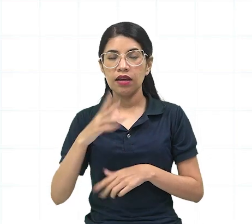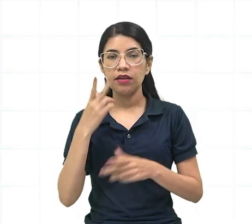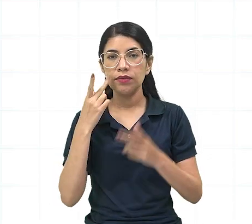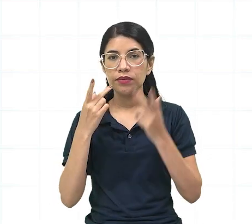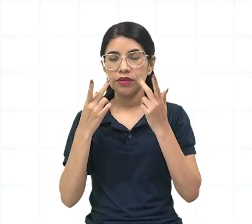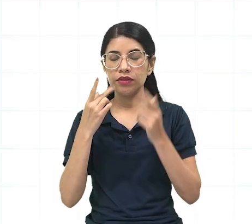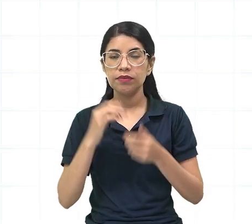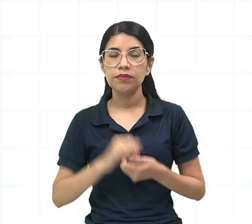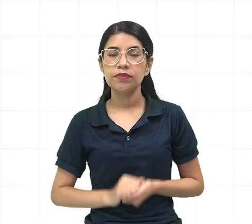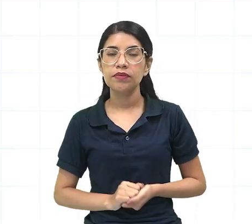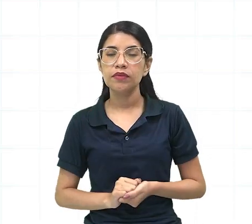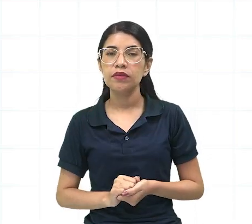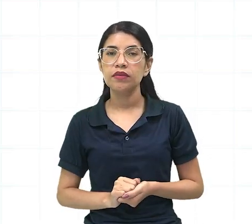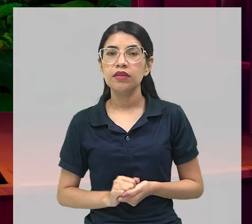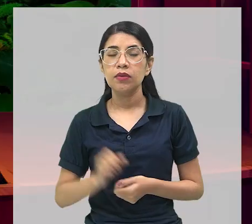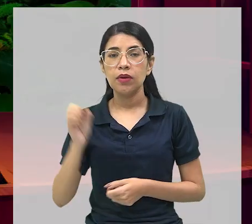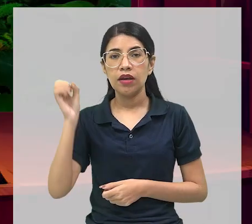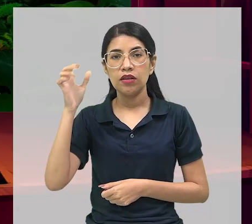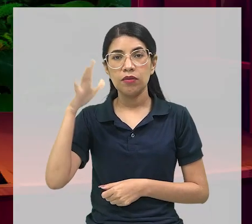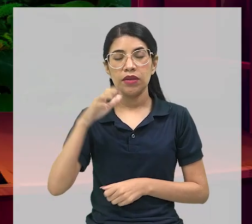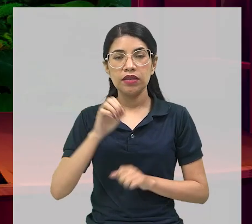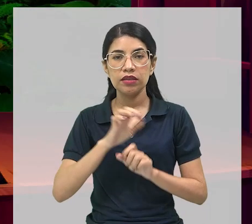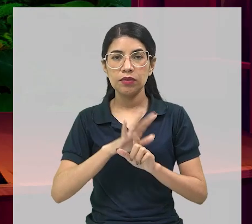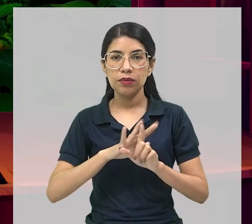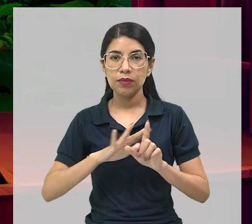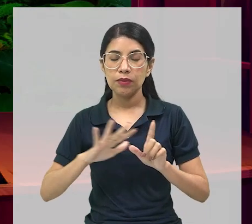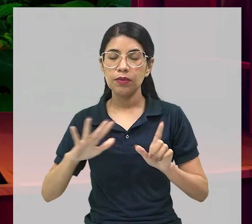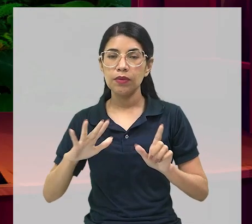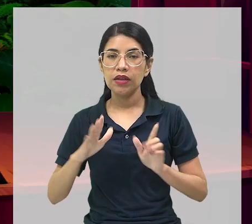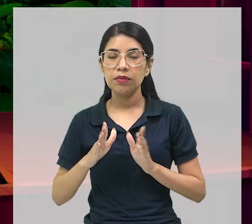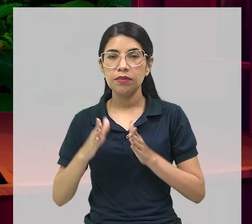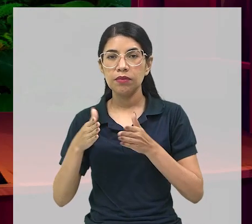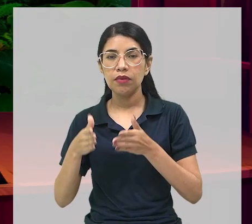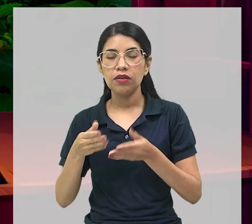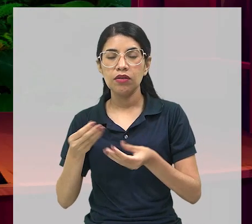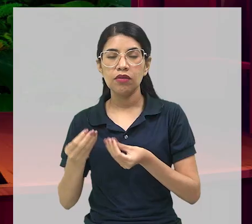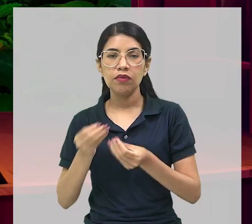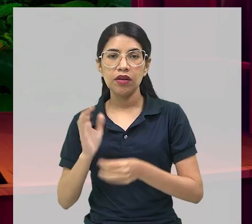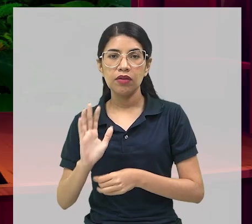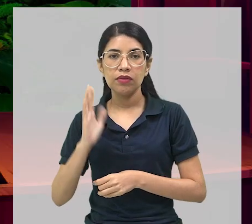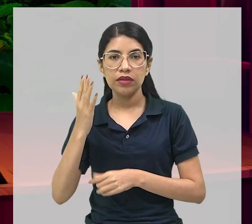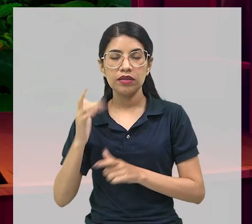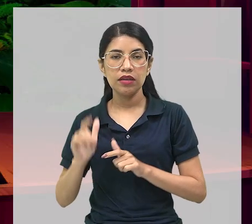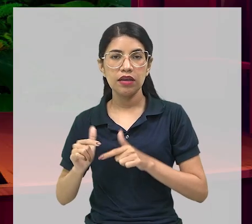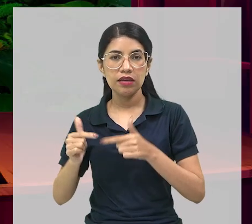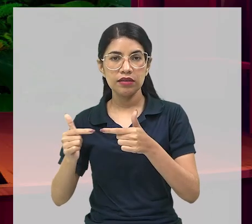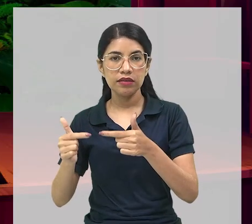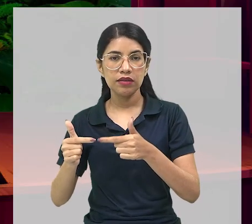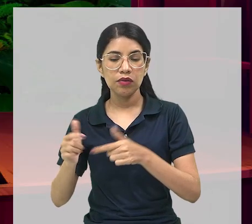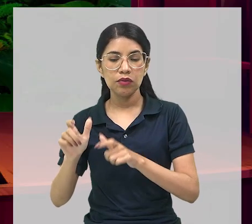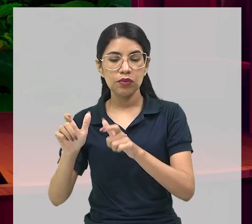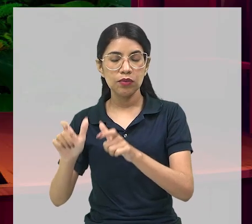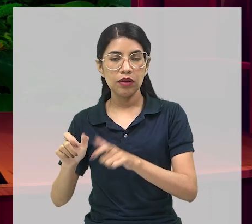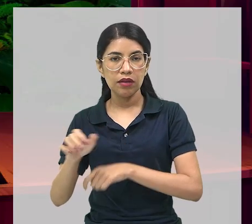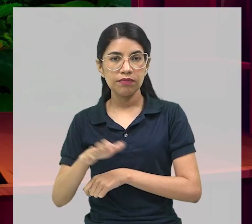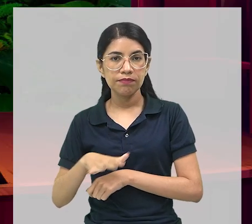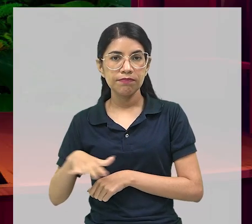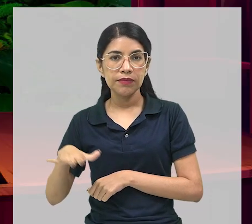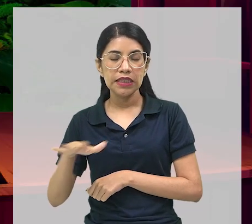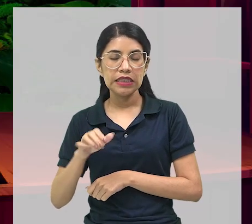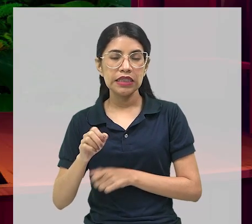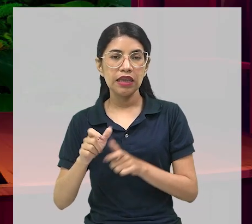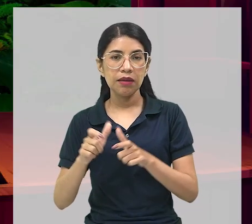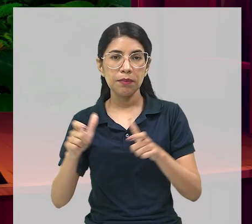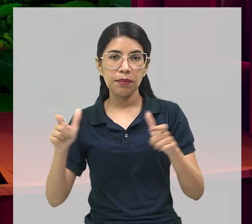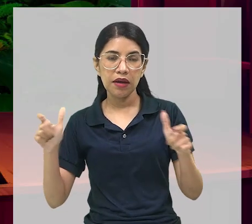A iluminação cênica, ela direciona a ação no espaço do palco. Se a gente quer ampliar, se a